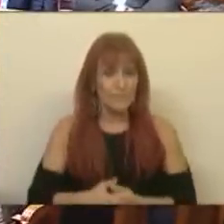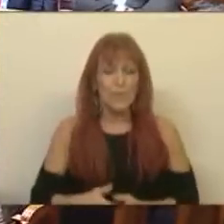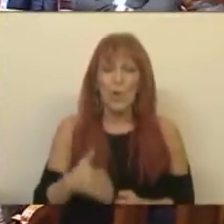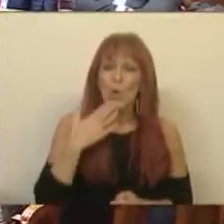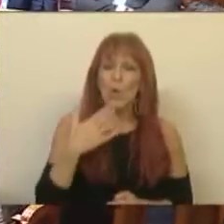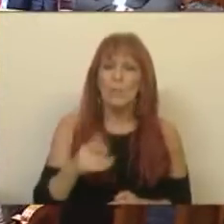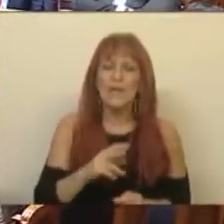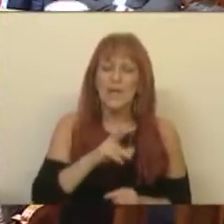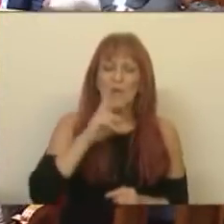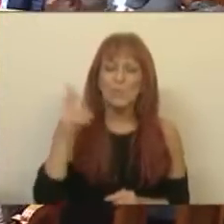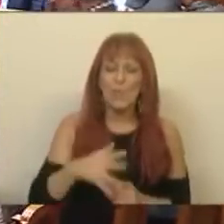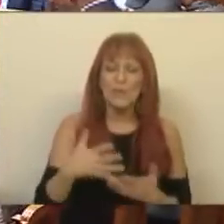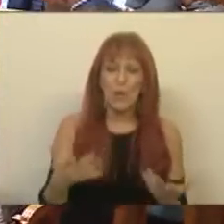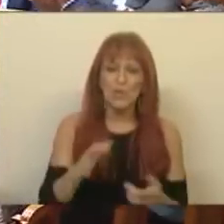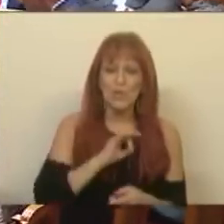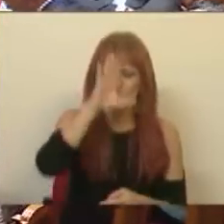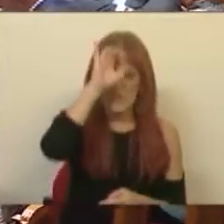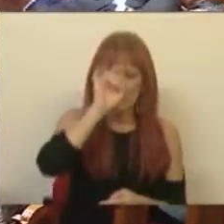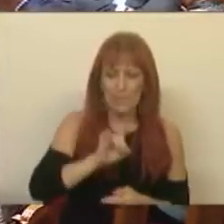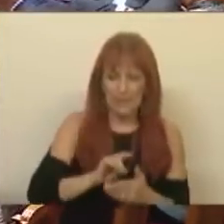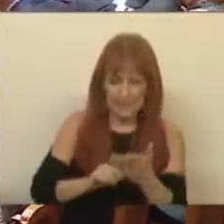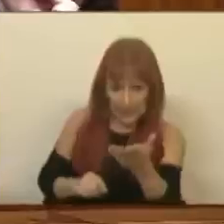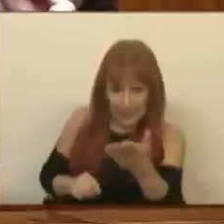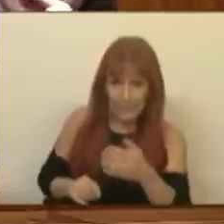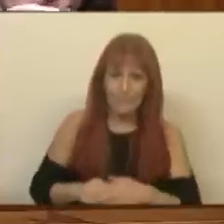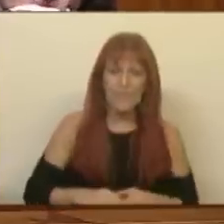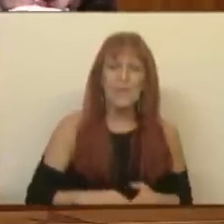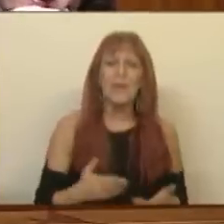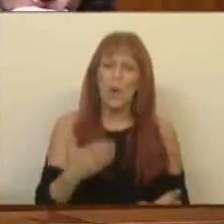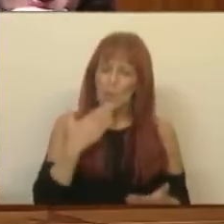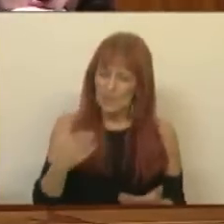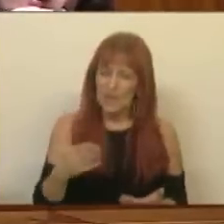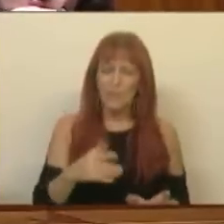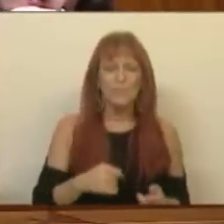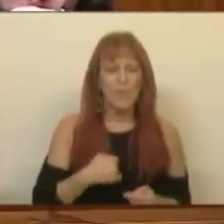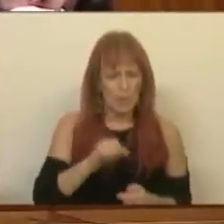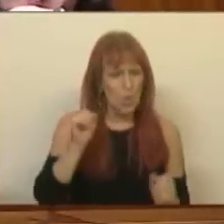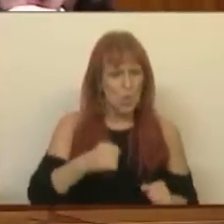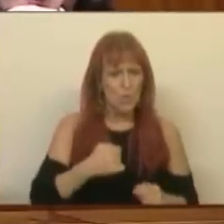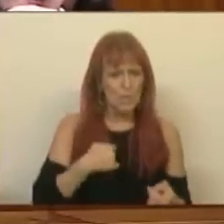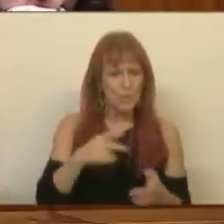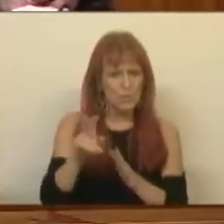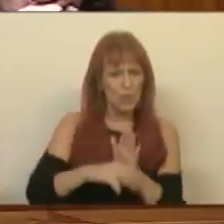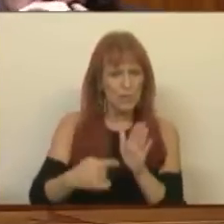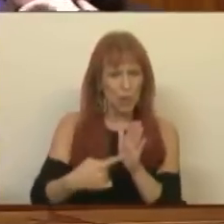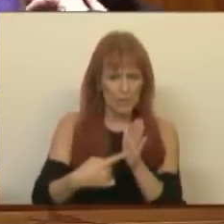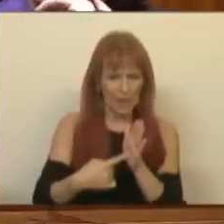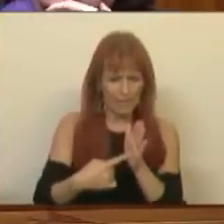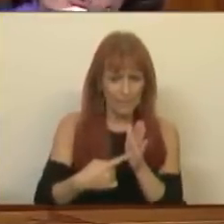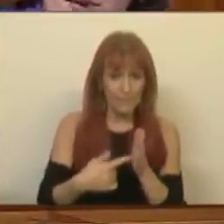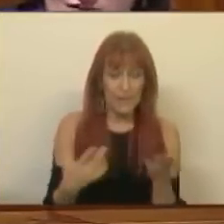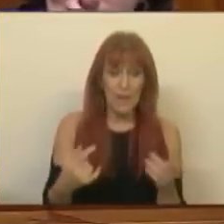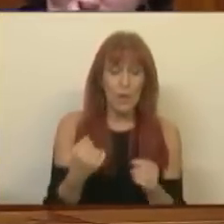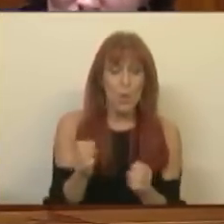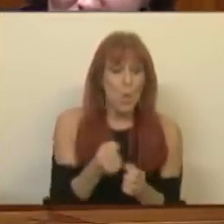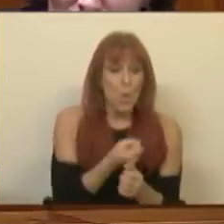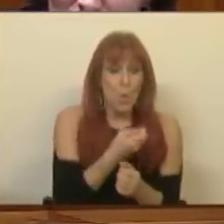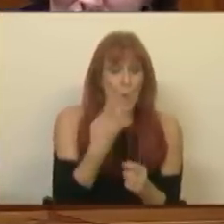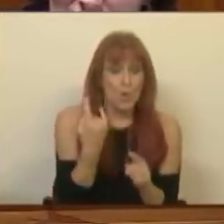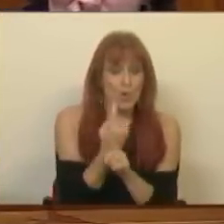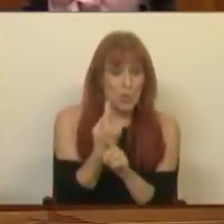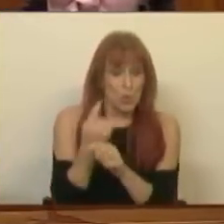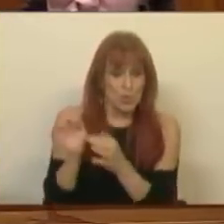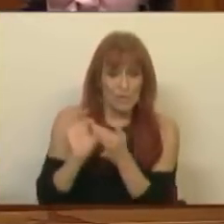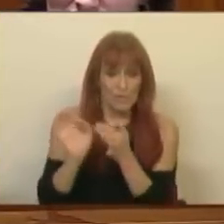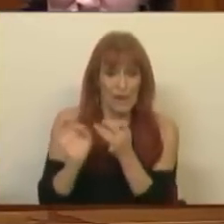Obrigado por responder tem a palavra do senhor Ministro eu confirmo aquilo que estava no relatório e portanto há um conjunto de